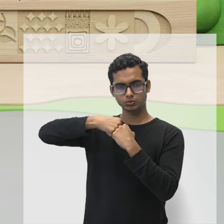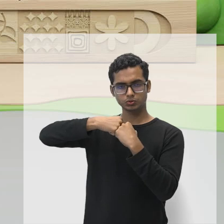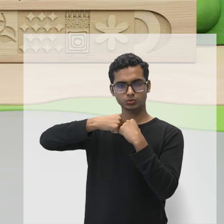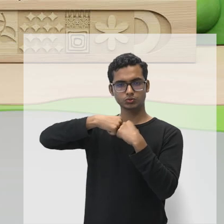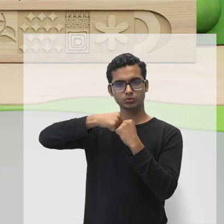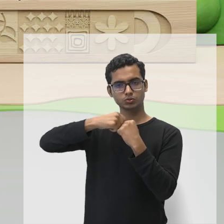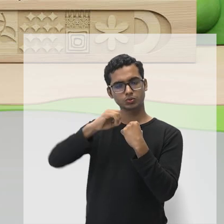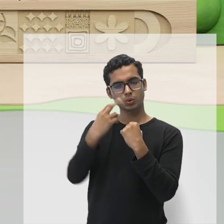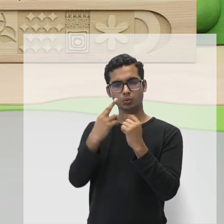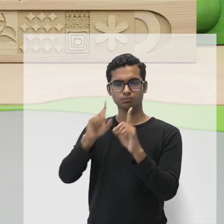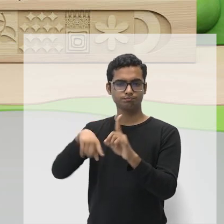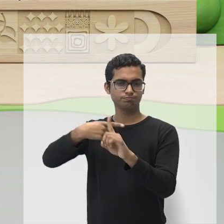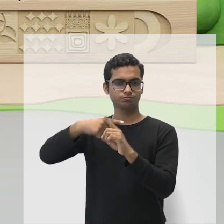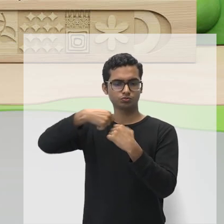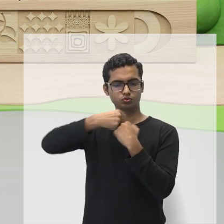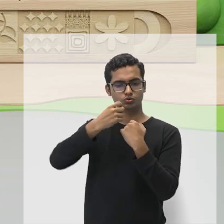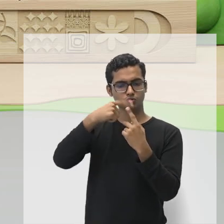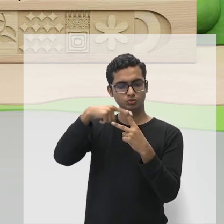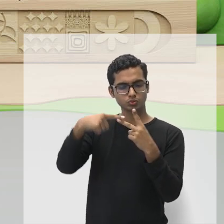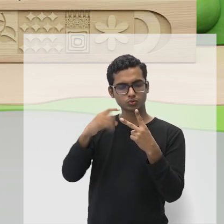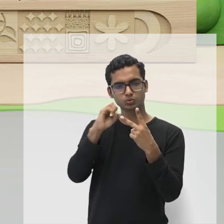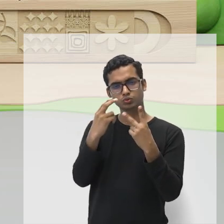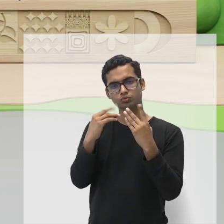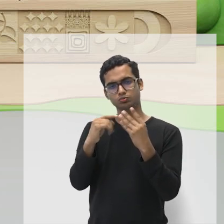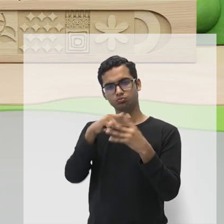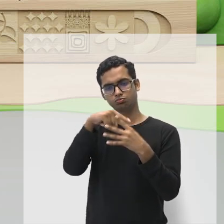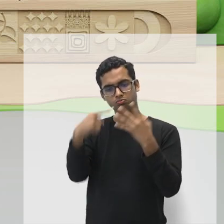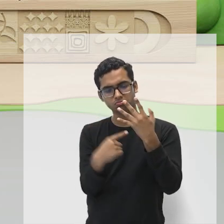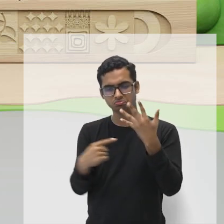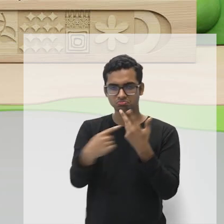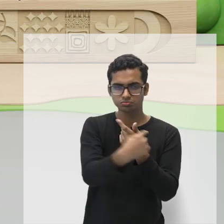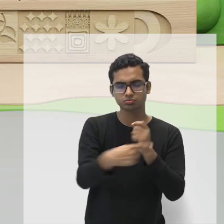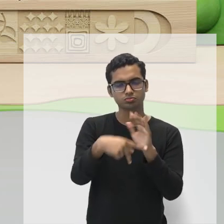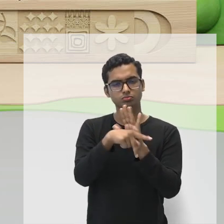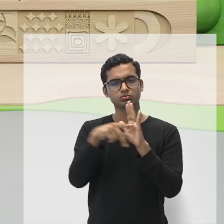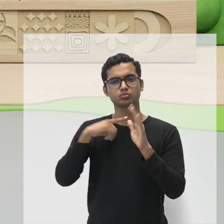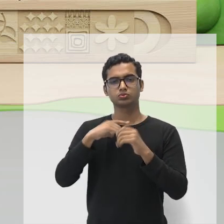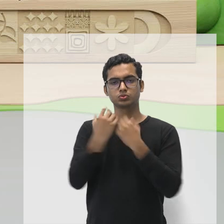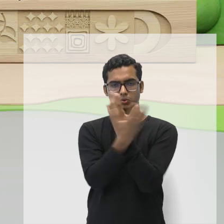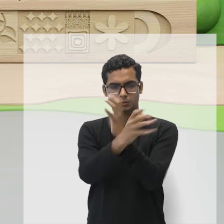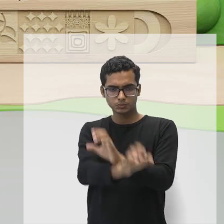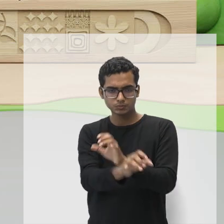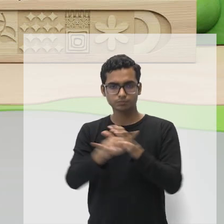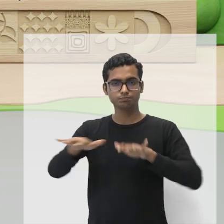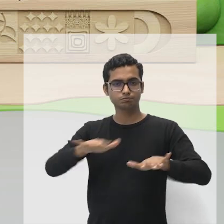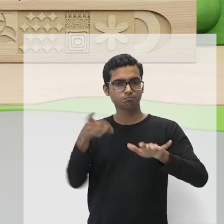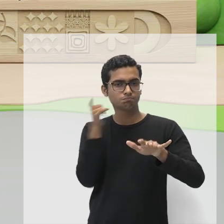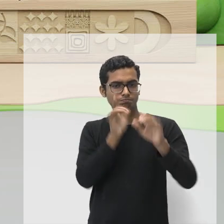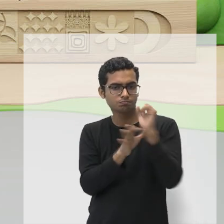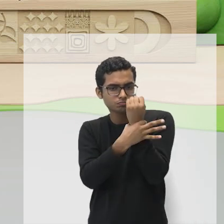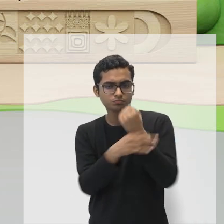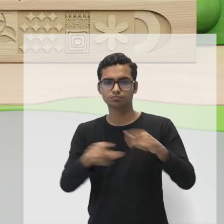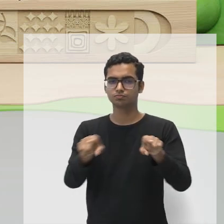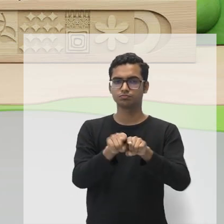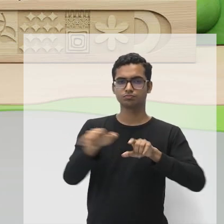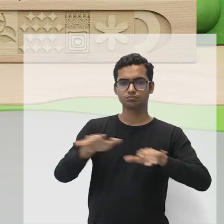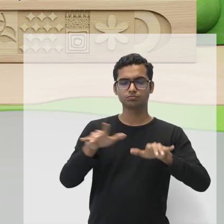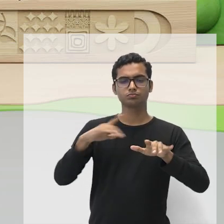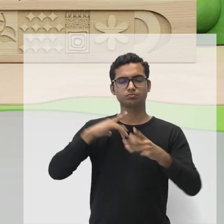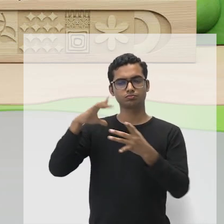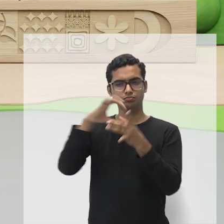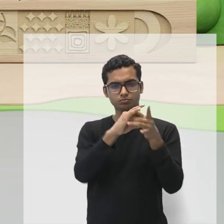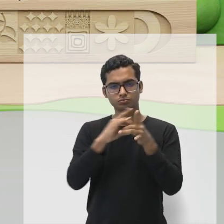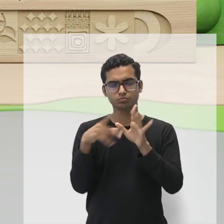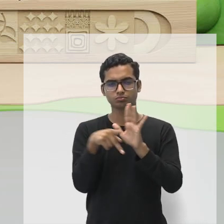mais ossos. As articulações garantem a movimentação e a união dos nossos